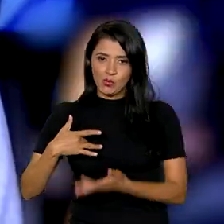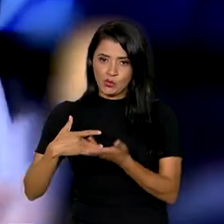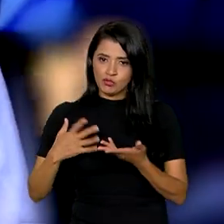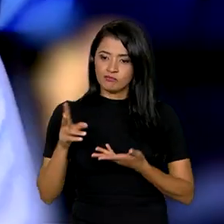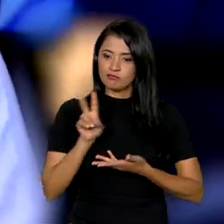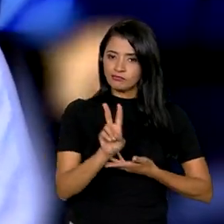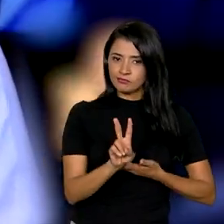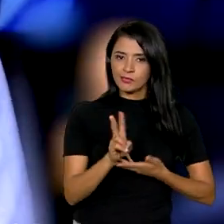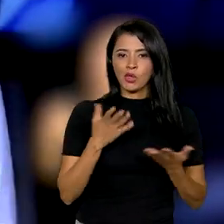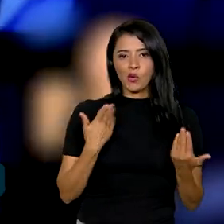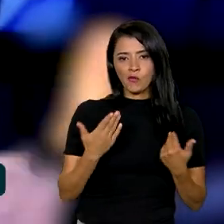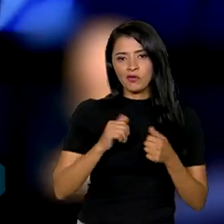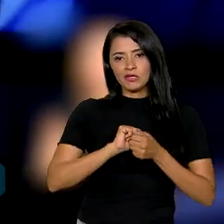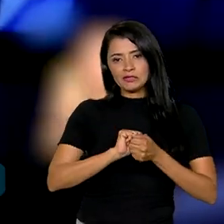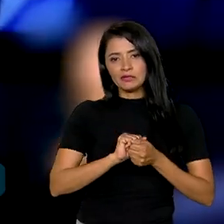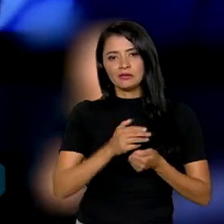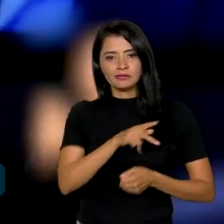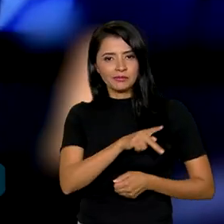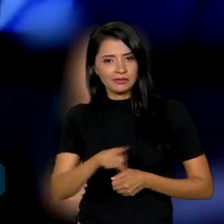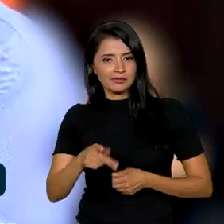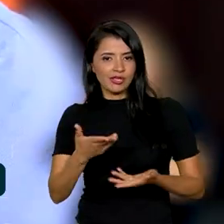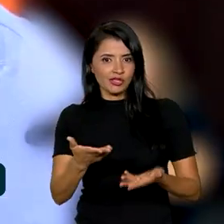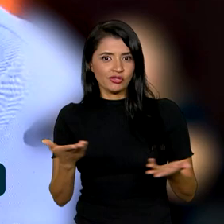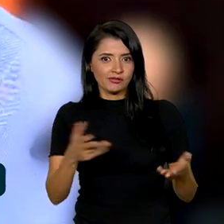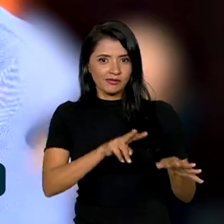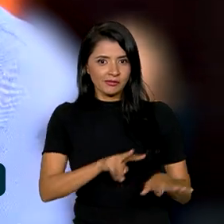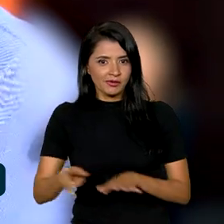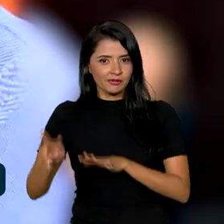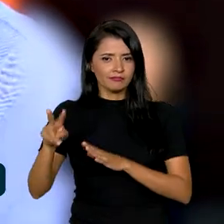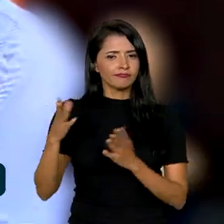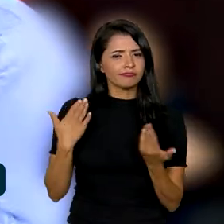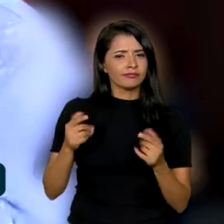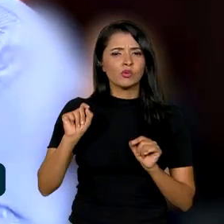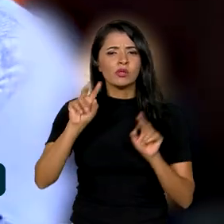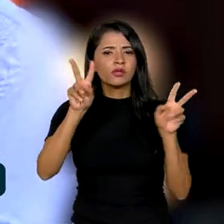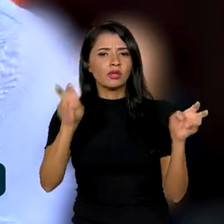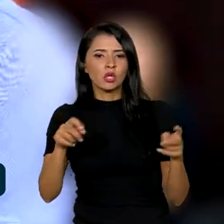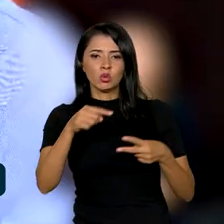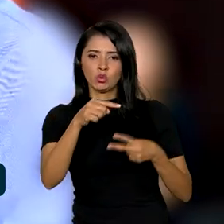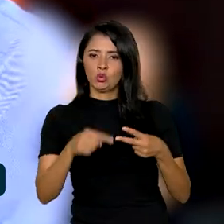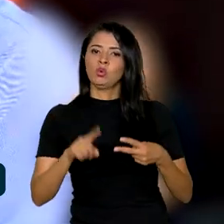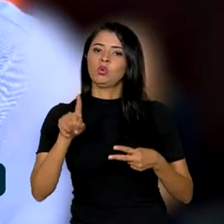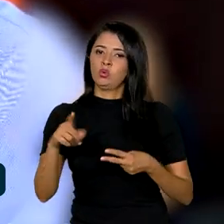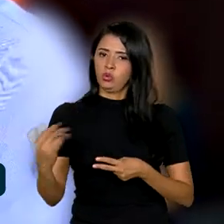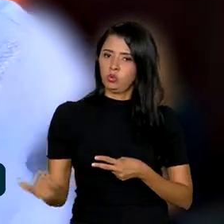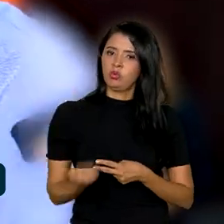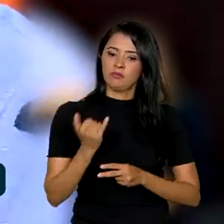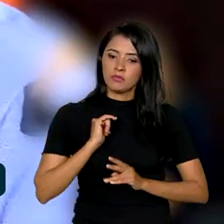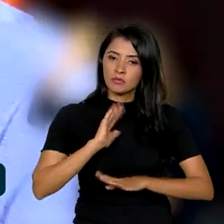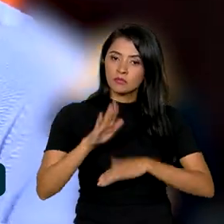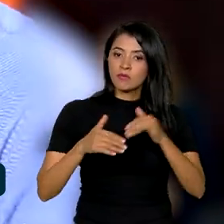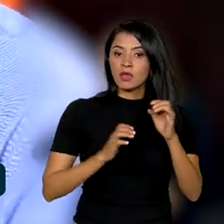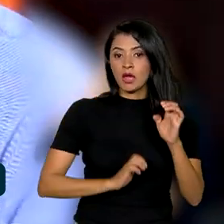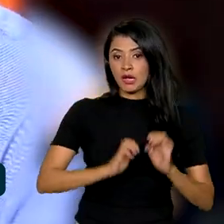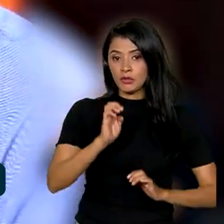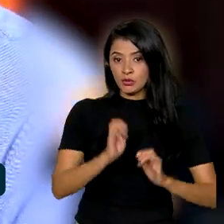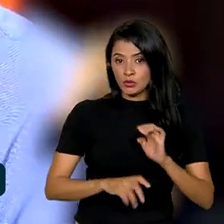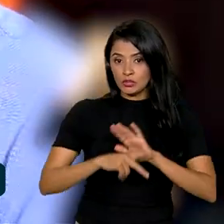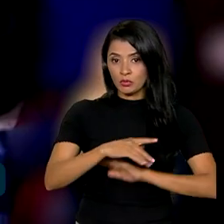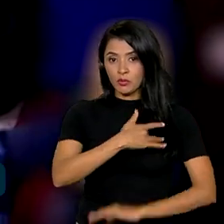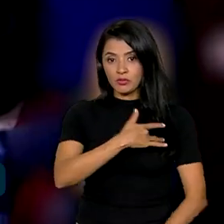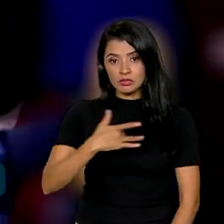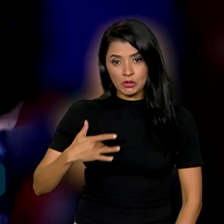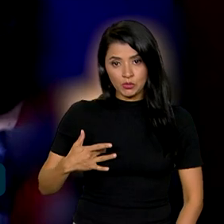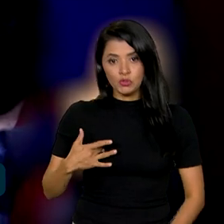participarem da conversa com o presidente desta semana. Eles falaram de duas importantes ações para desenvolver a indústria nacional da